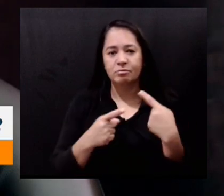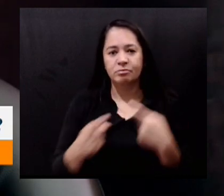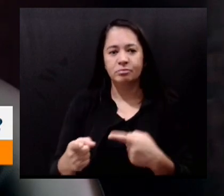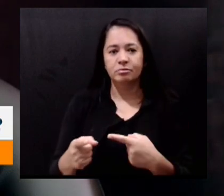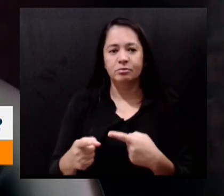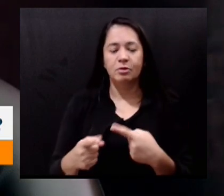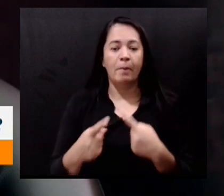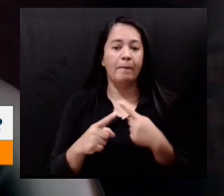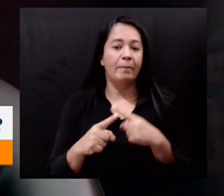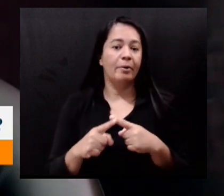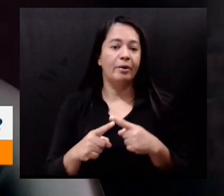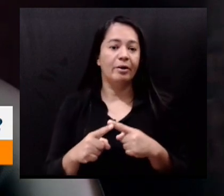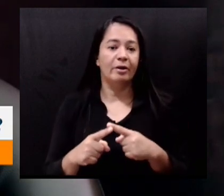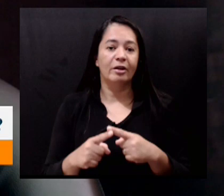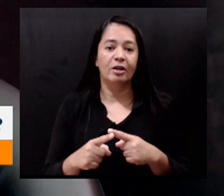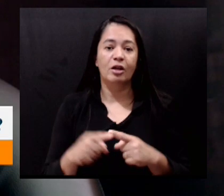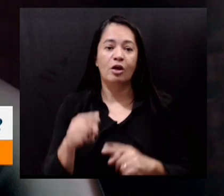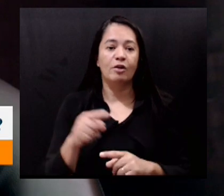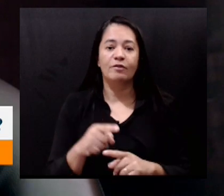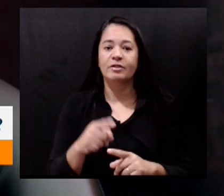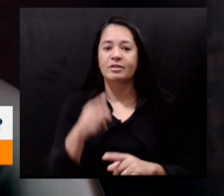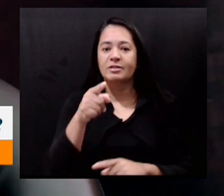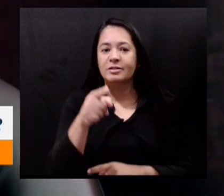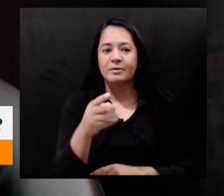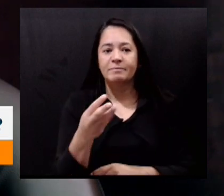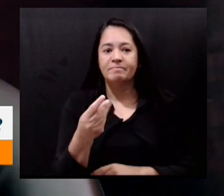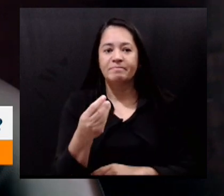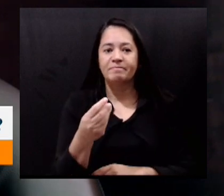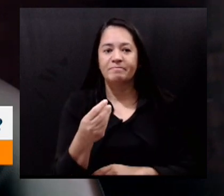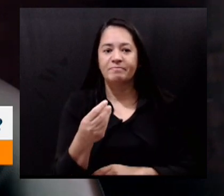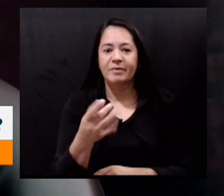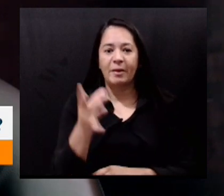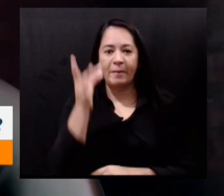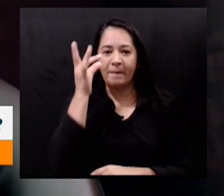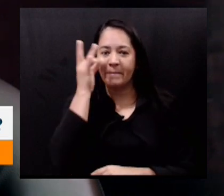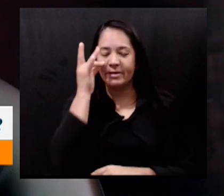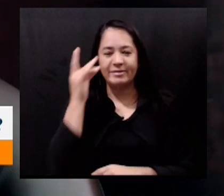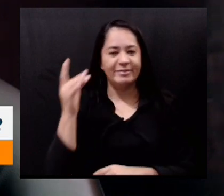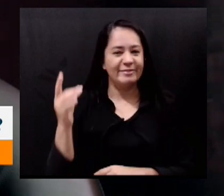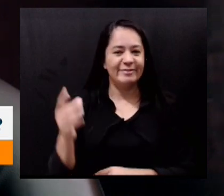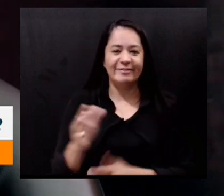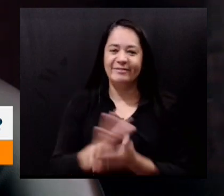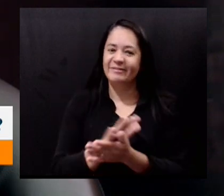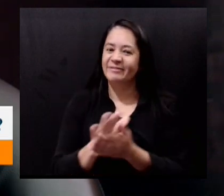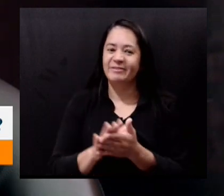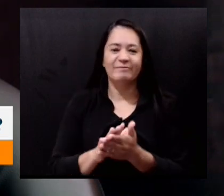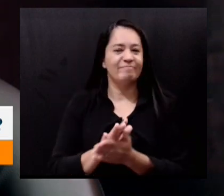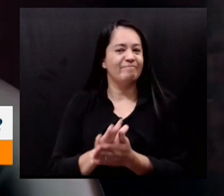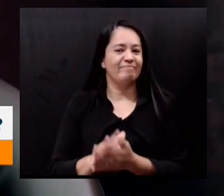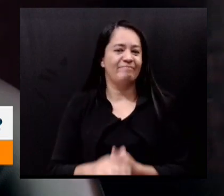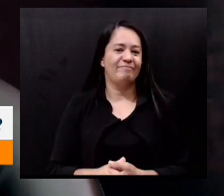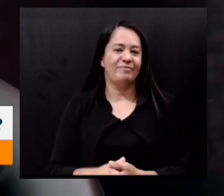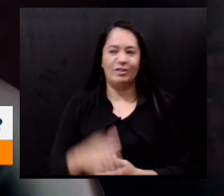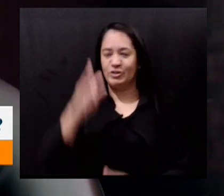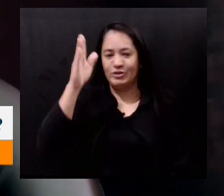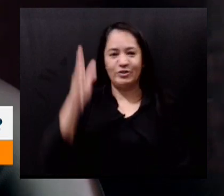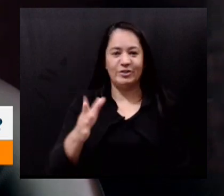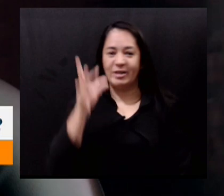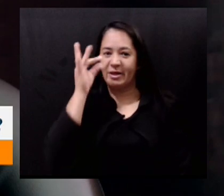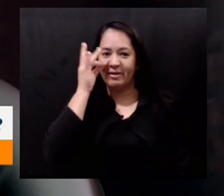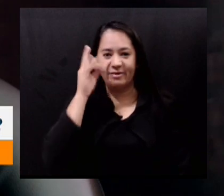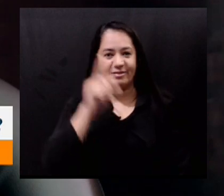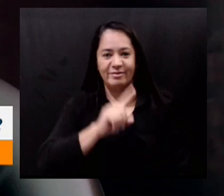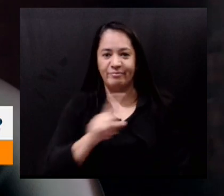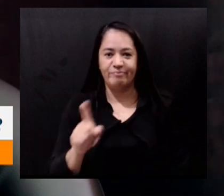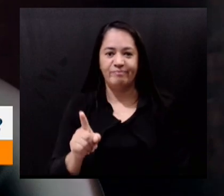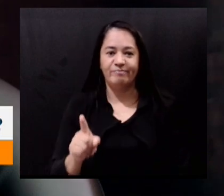porque você não está presente e não está exposto, diretamente exposto, né. Mas de